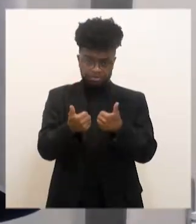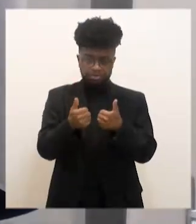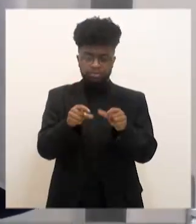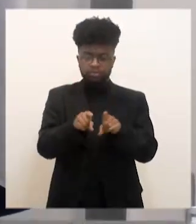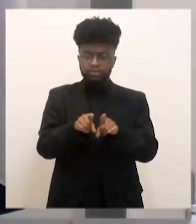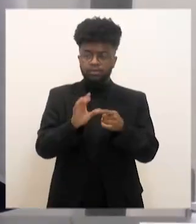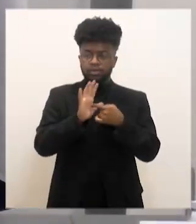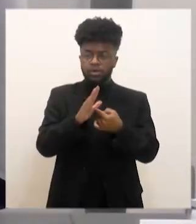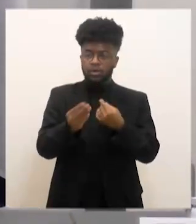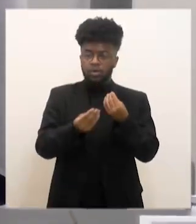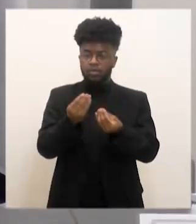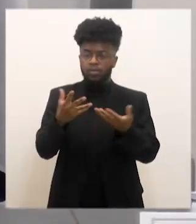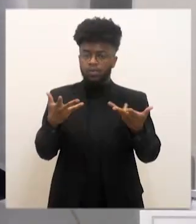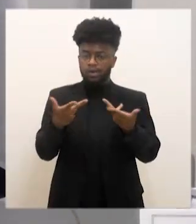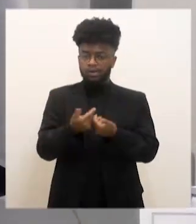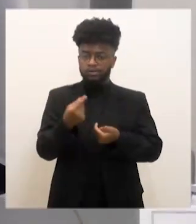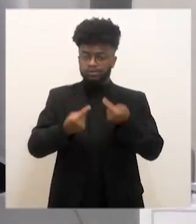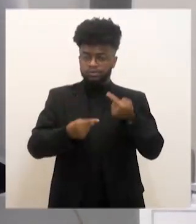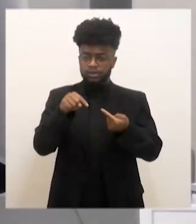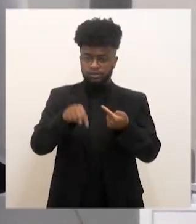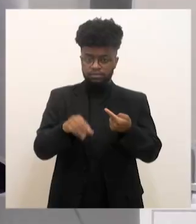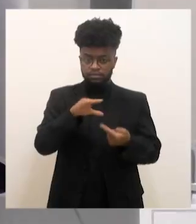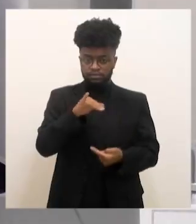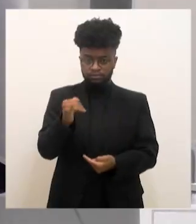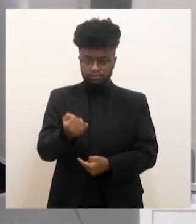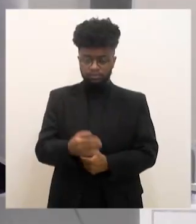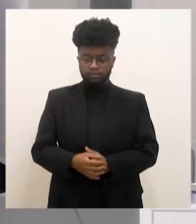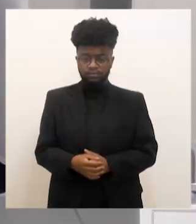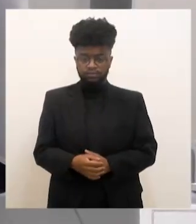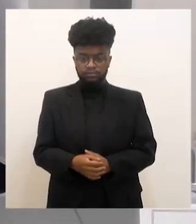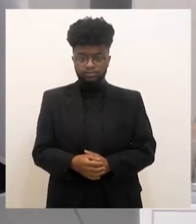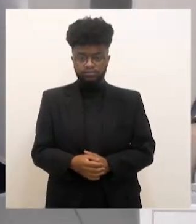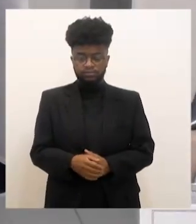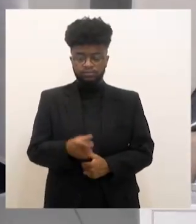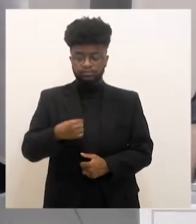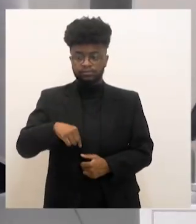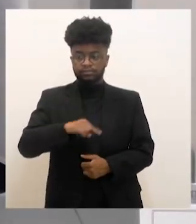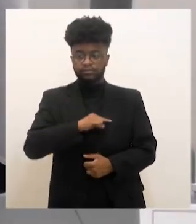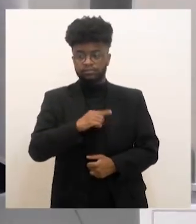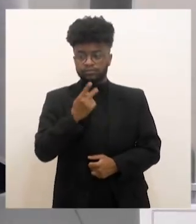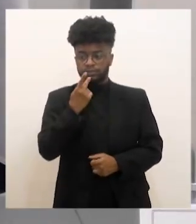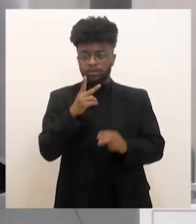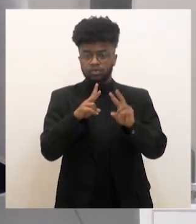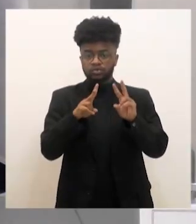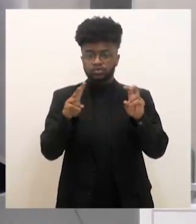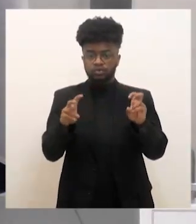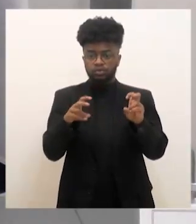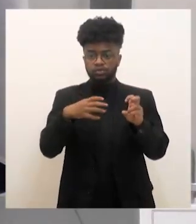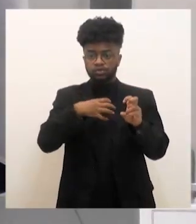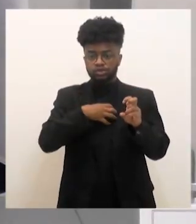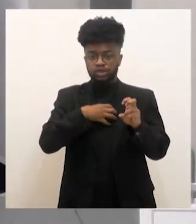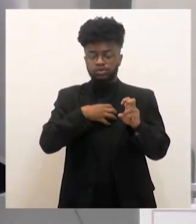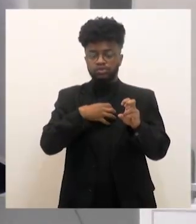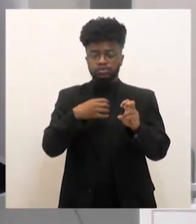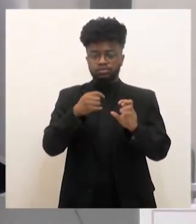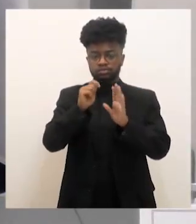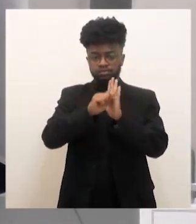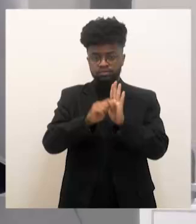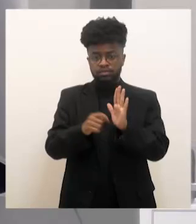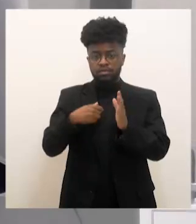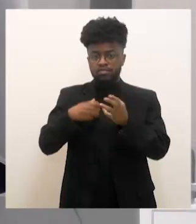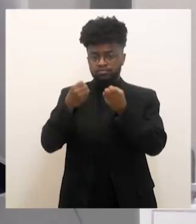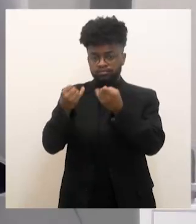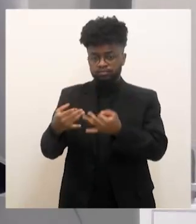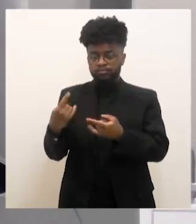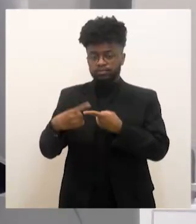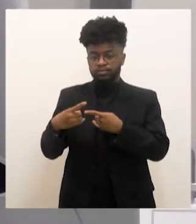mostra a qualidade da discussão no âmbito da CCJ. Como a gente está falando especificamente a forma, eu tenho aqui o dever de cautela de primeiro explicar porque o projeto